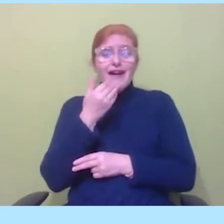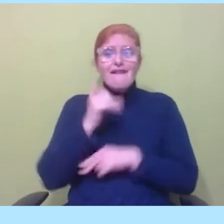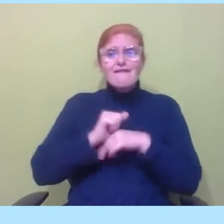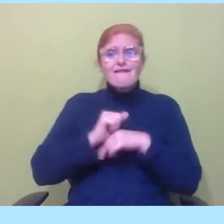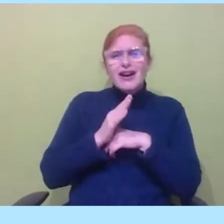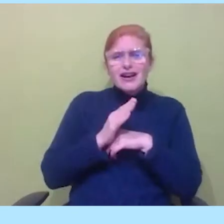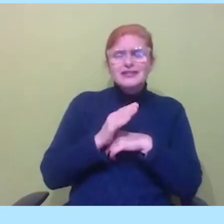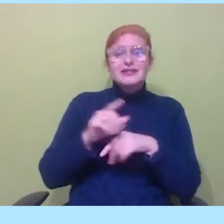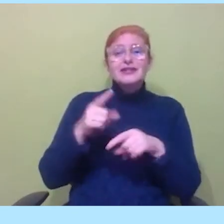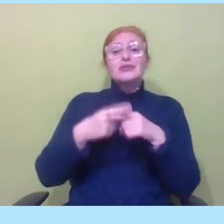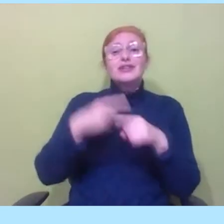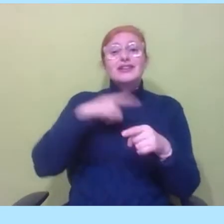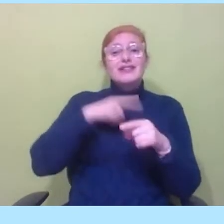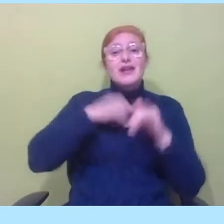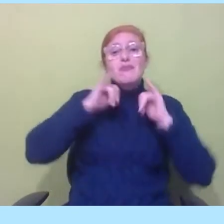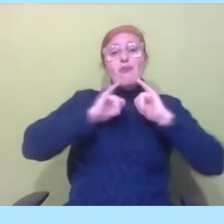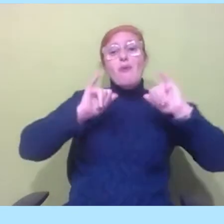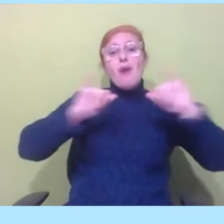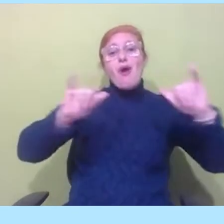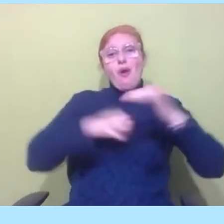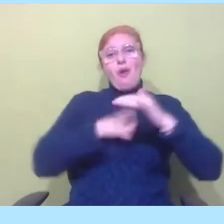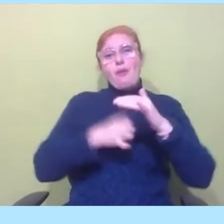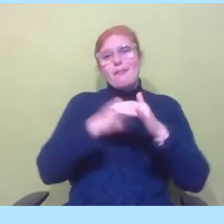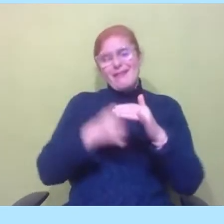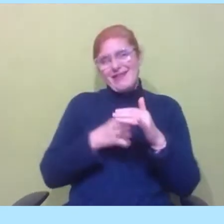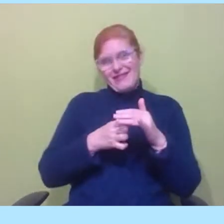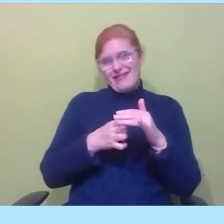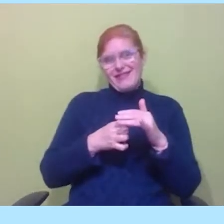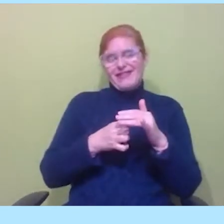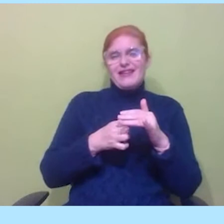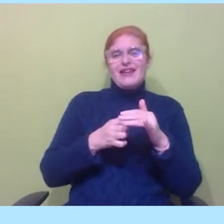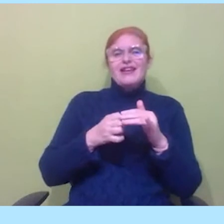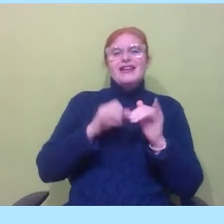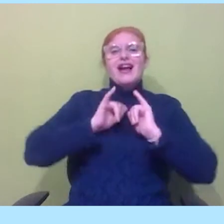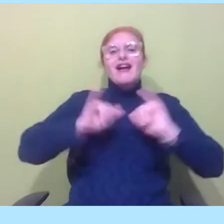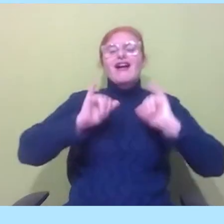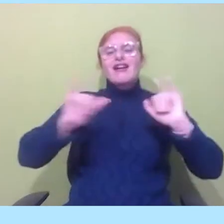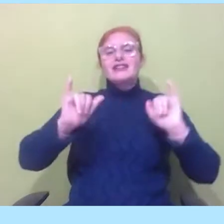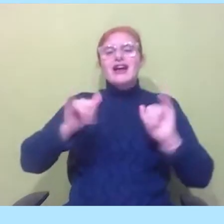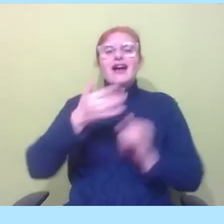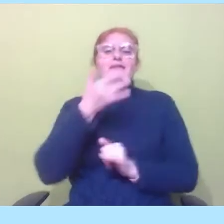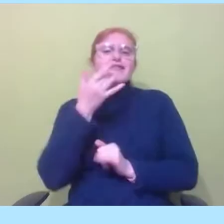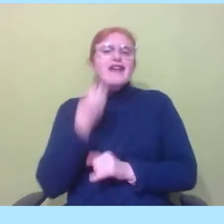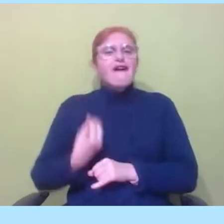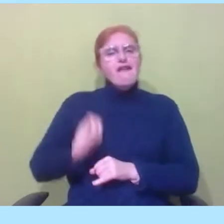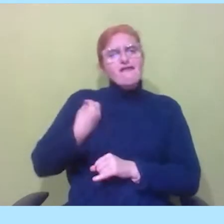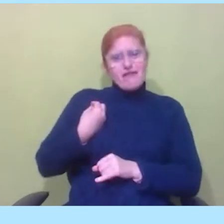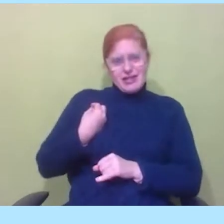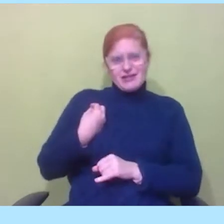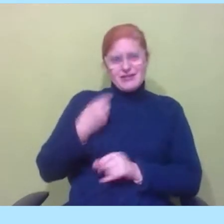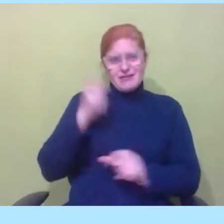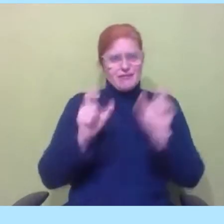corporações de falar que está facilitando a vida das pessoas, quando na verdade os serviços nem são tão simples assim.